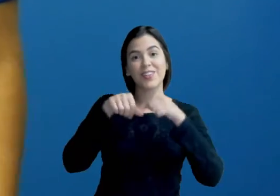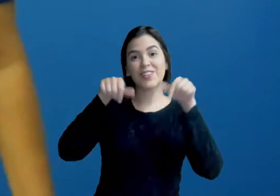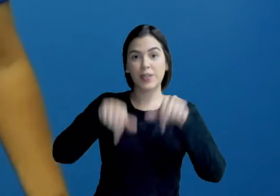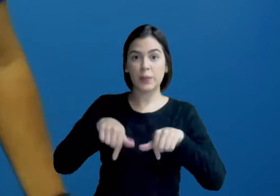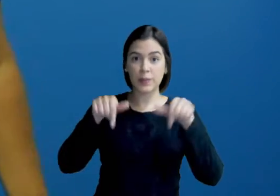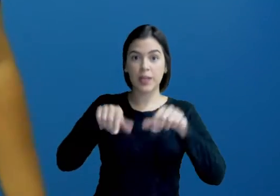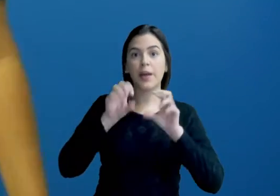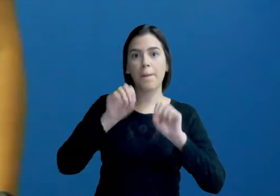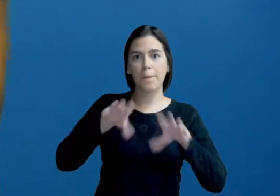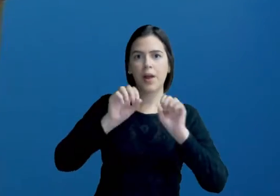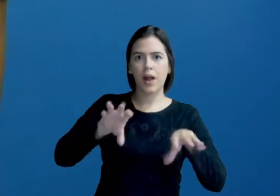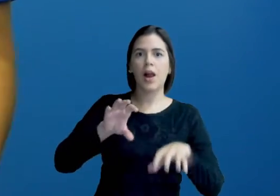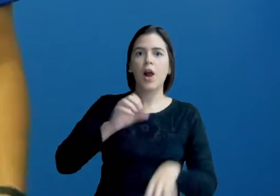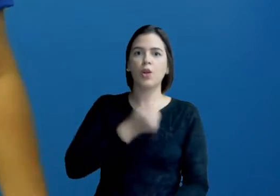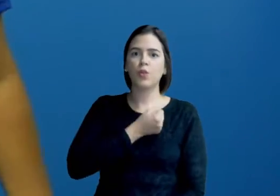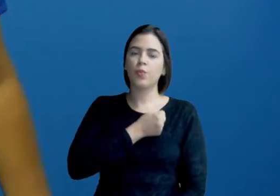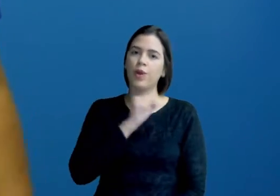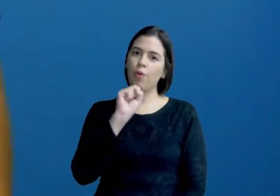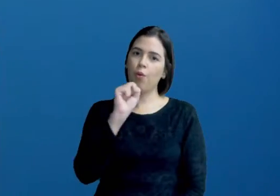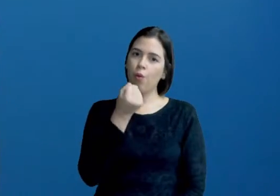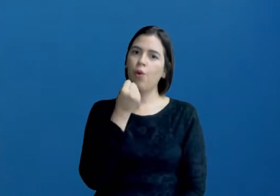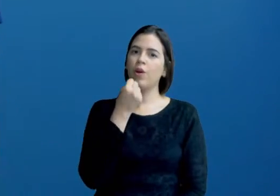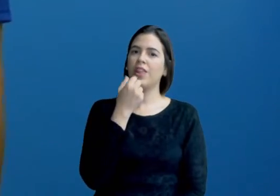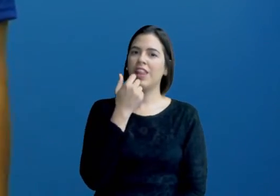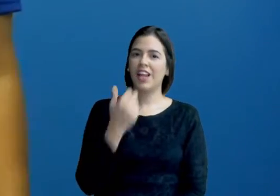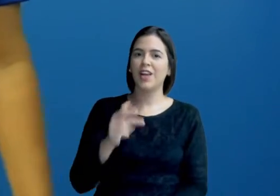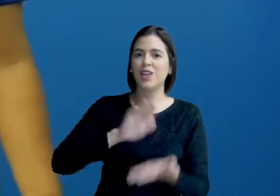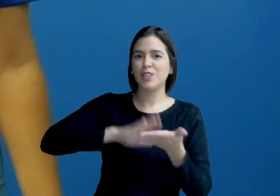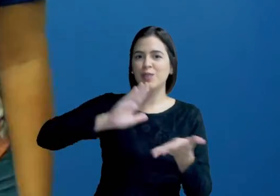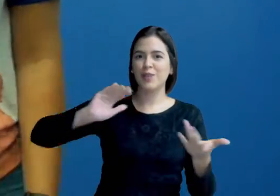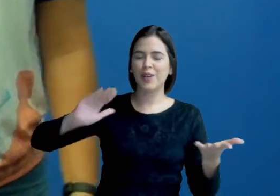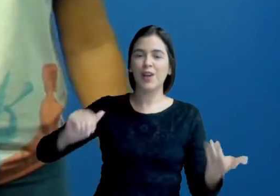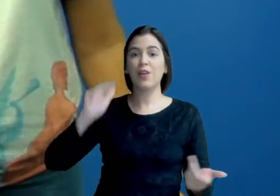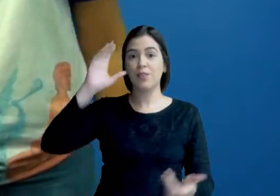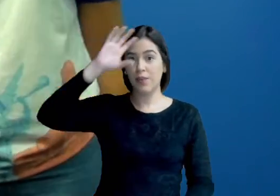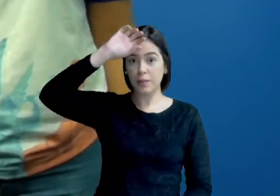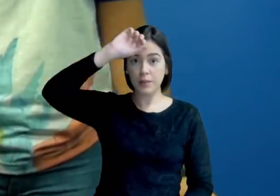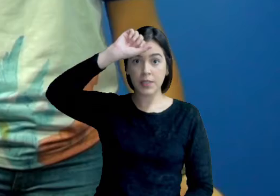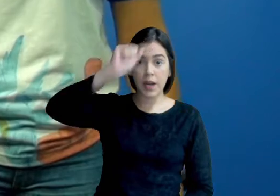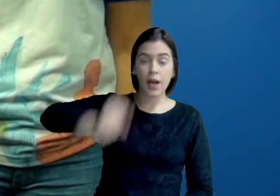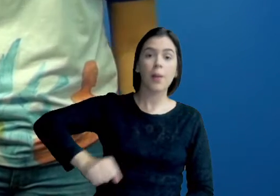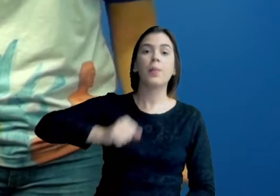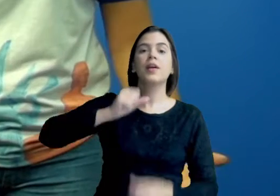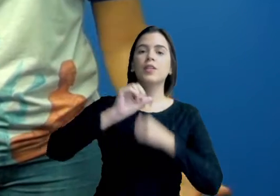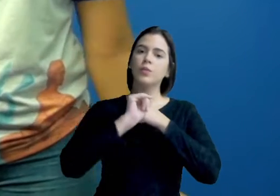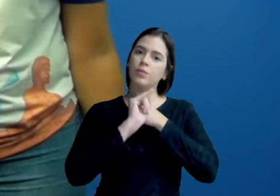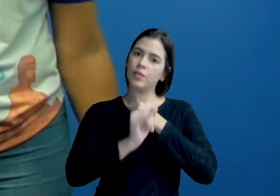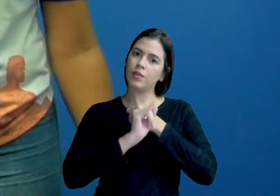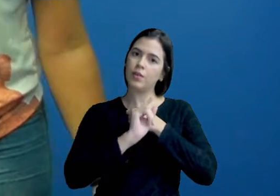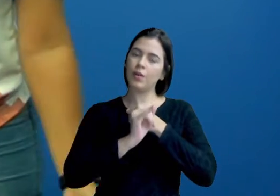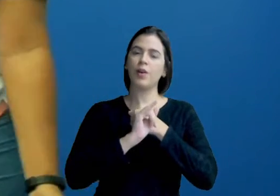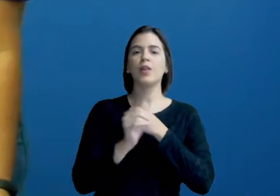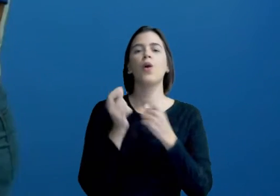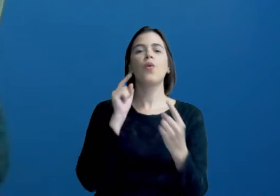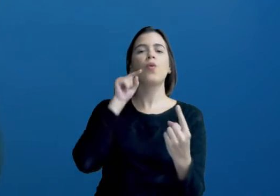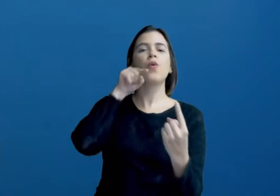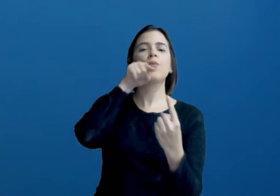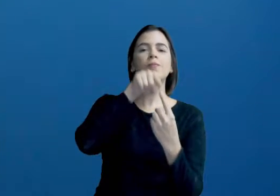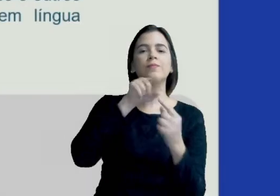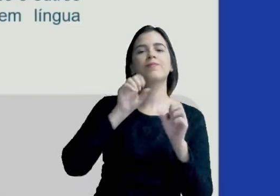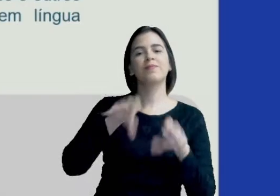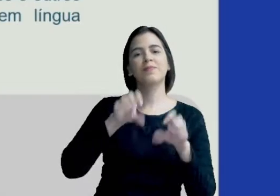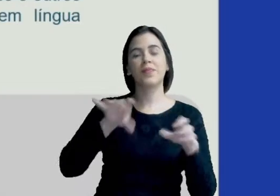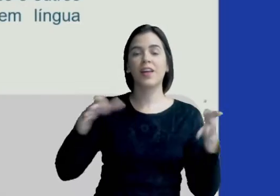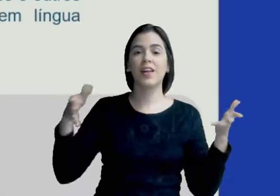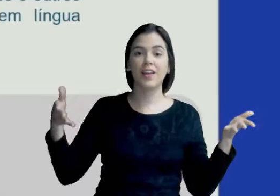Oi, gente, nós estamos aqui para a nossa aula número 8 de língua espanhola e hoje nós vamos aprender sobre o gênero crônica. O objetivo